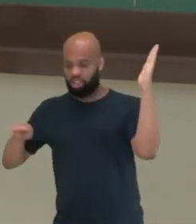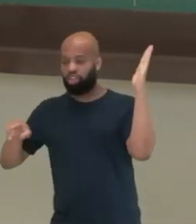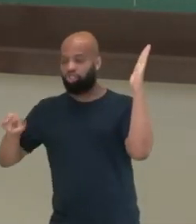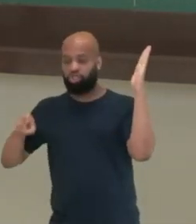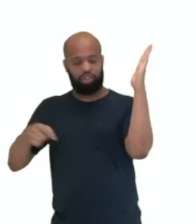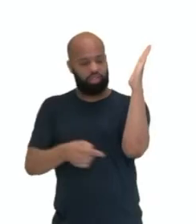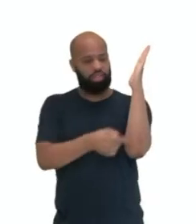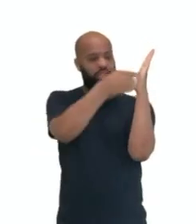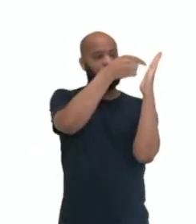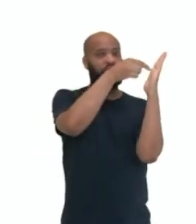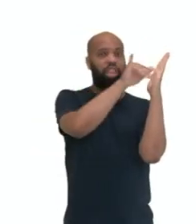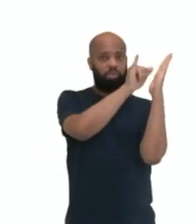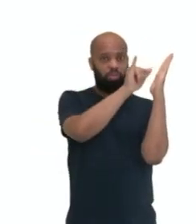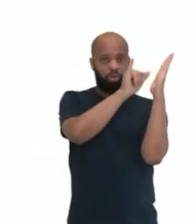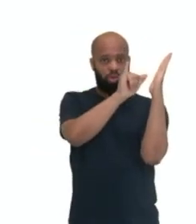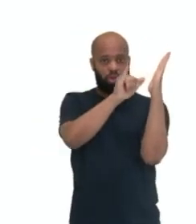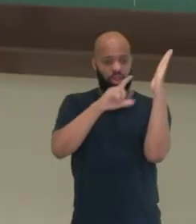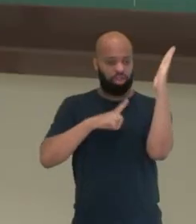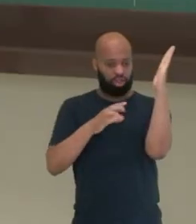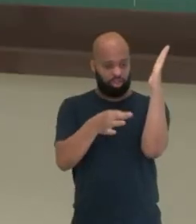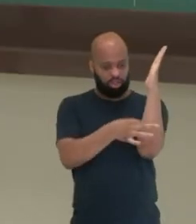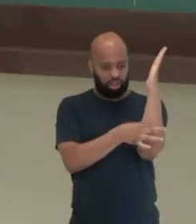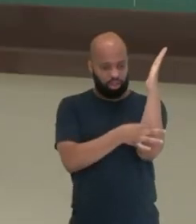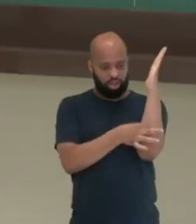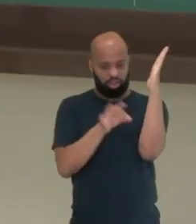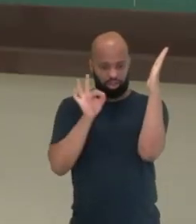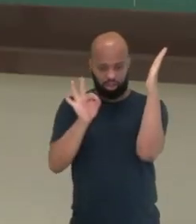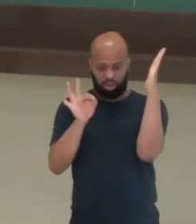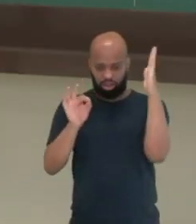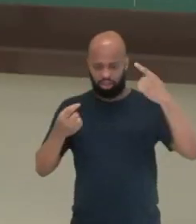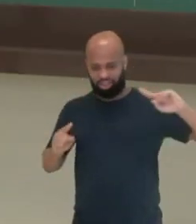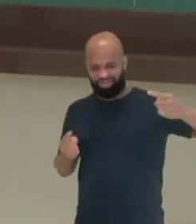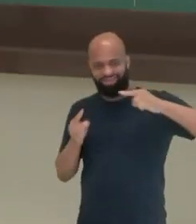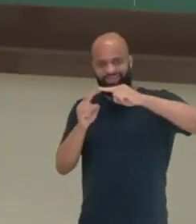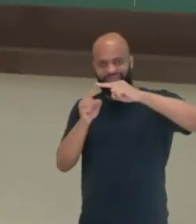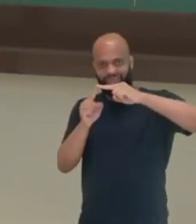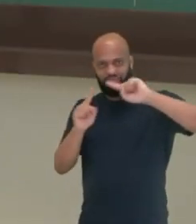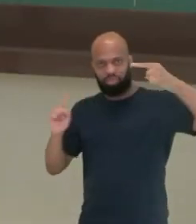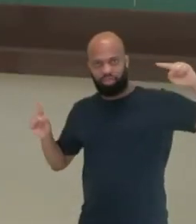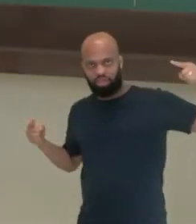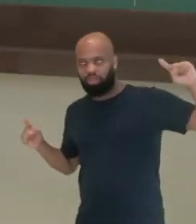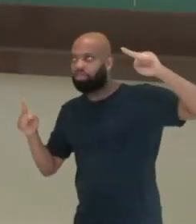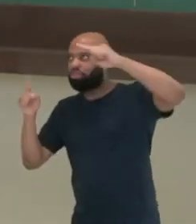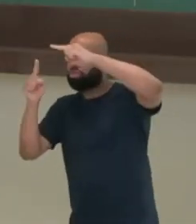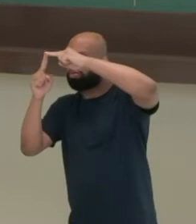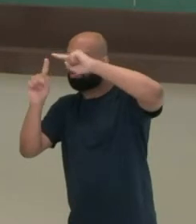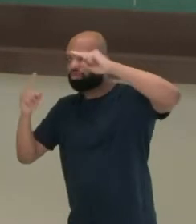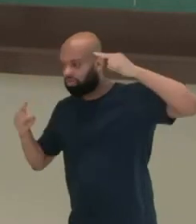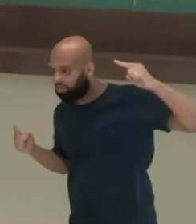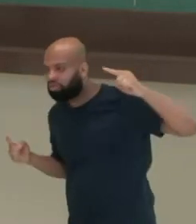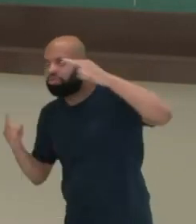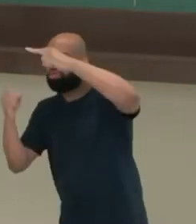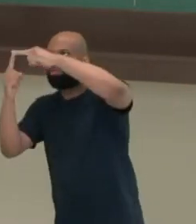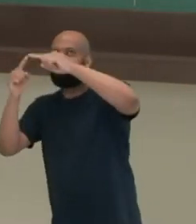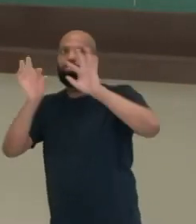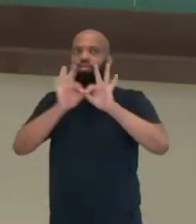eu tenho uma linha reta. Crescente, né? Faz sentido porque o número que está com o x é positivo.